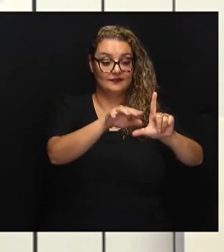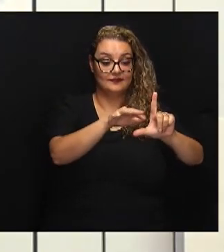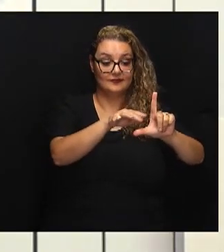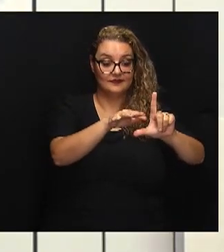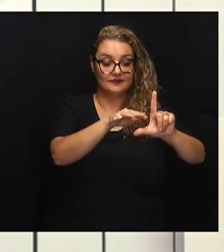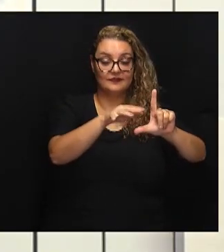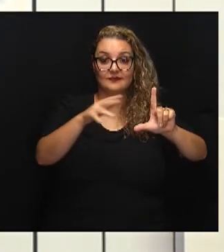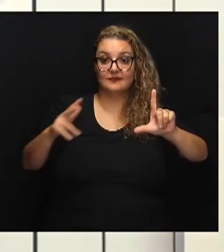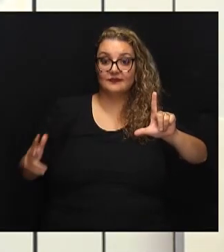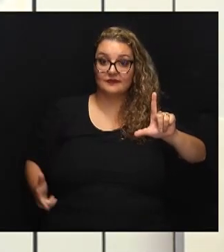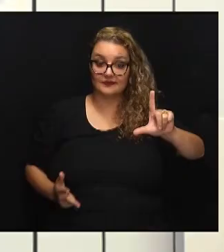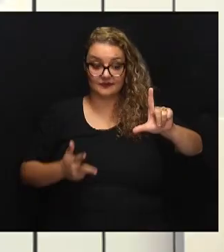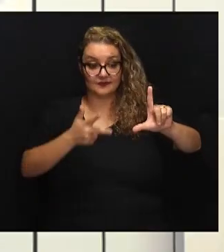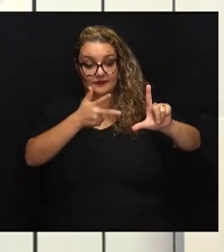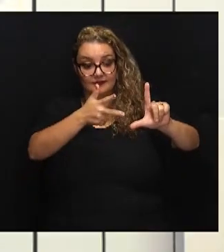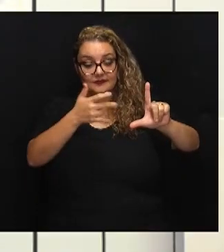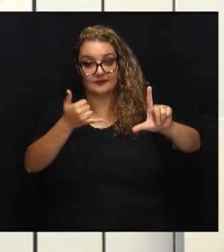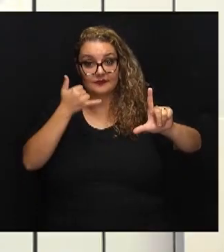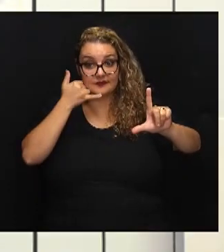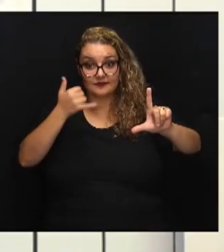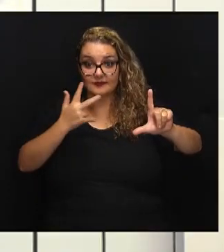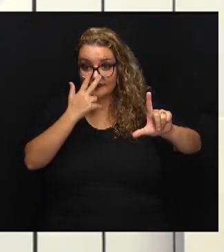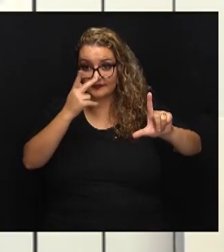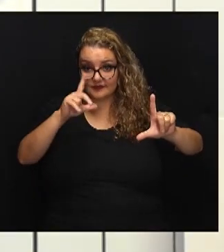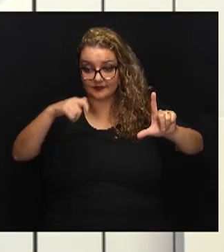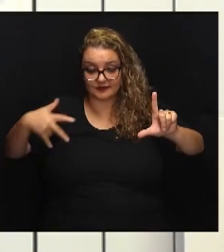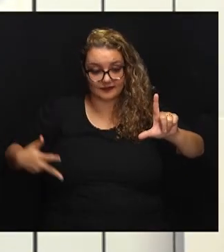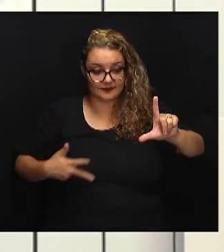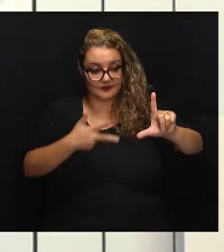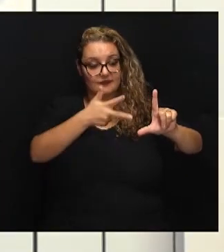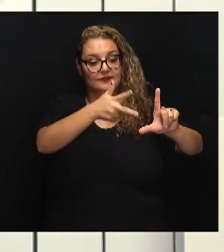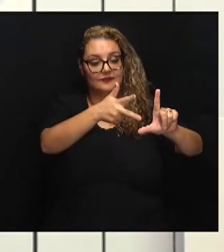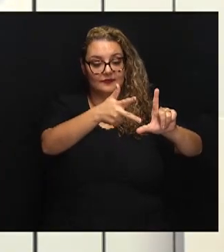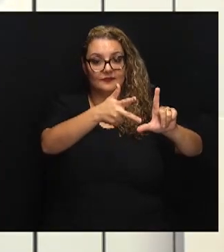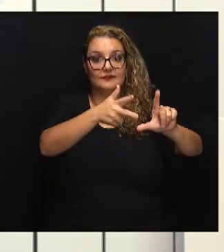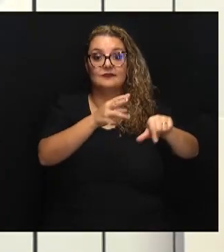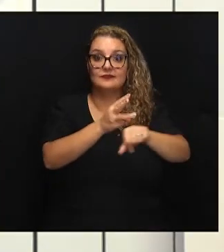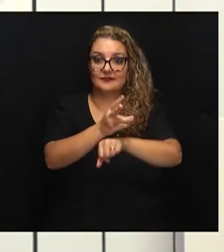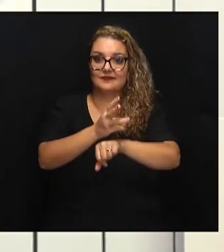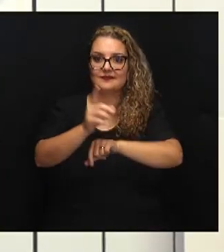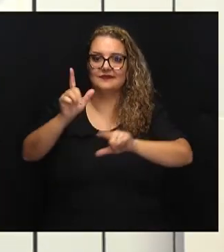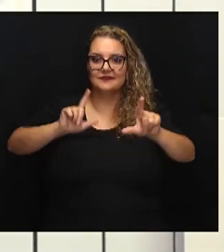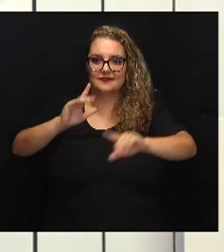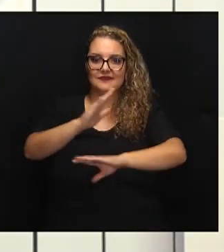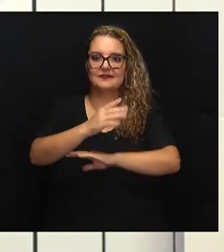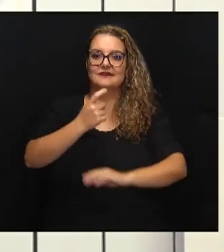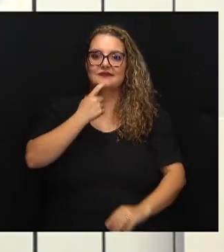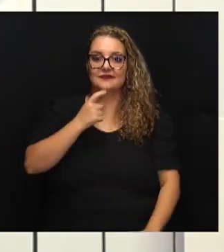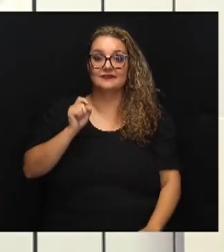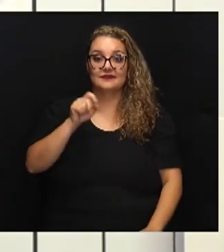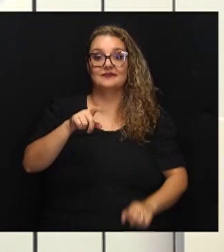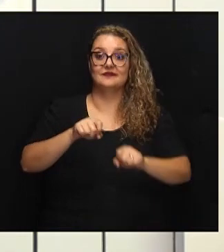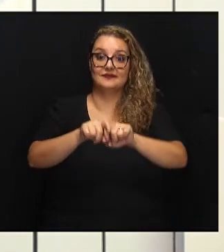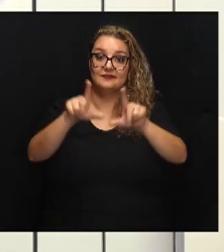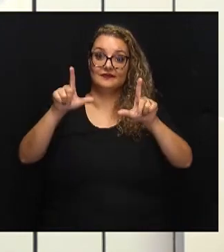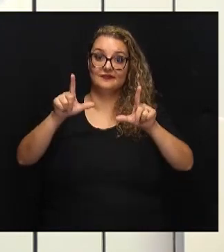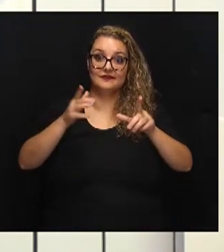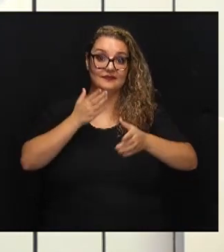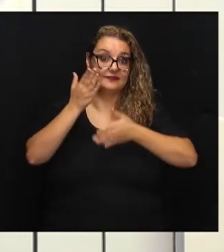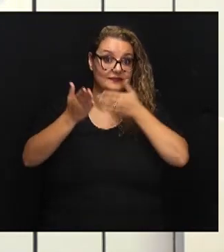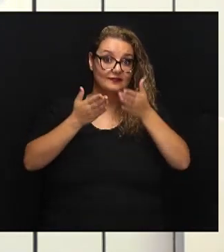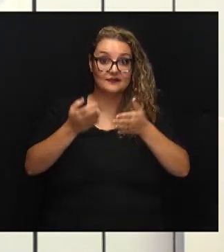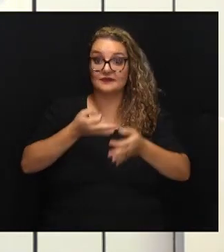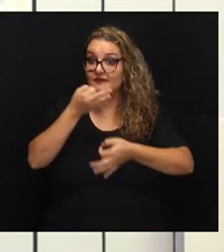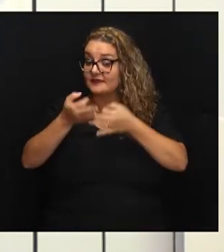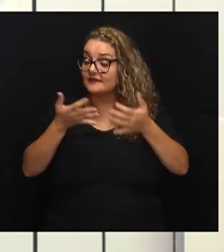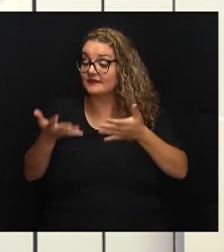seu celular apontada, já aparece uma mensagem escrita, WhatsApp da TV Câmara Campinas. Você aperta e pode enviar o seu elogio,